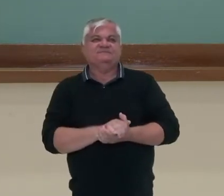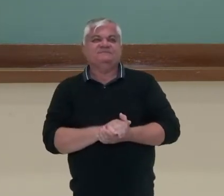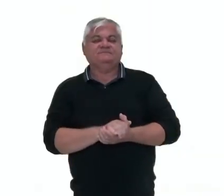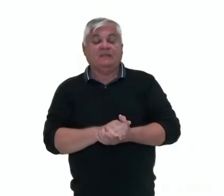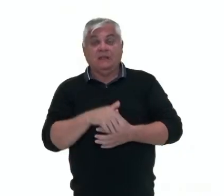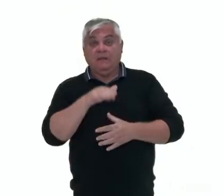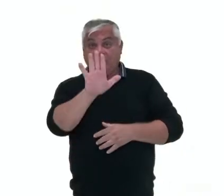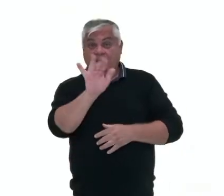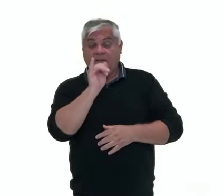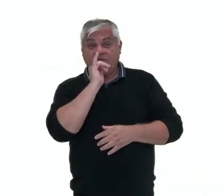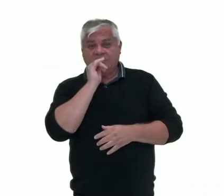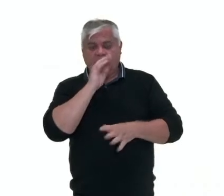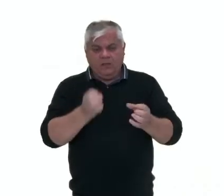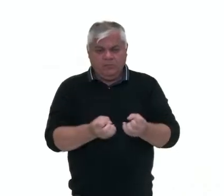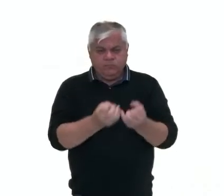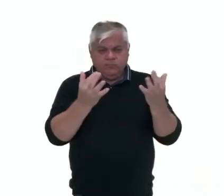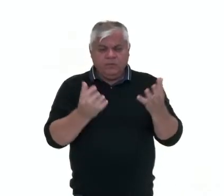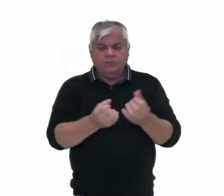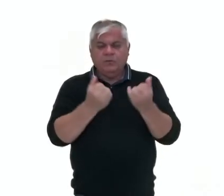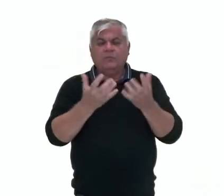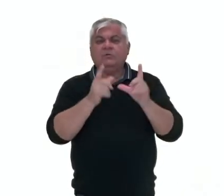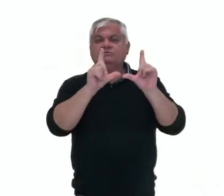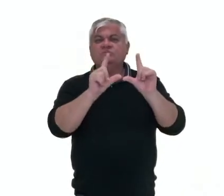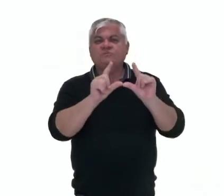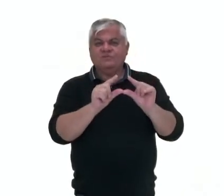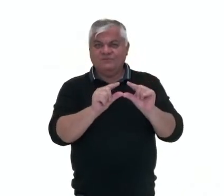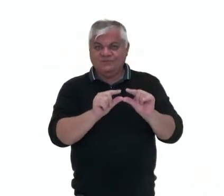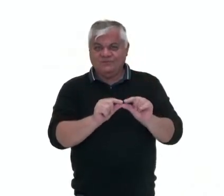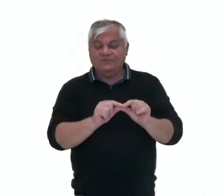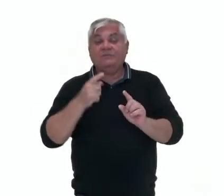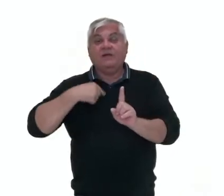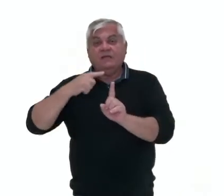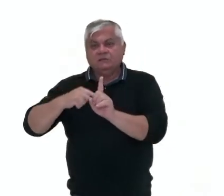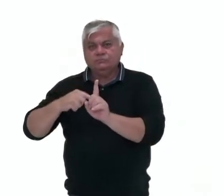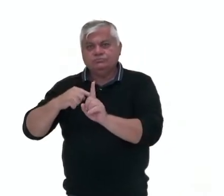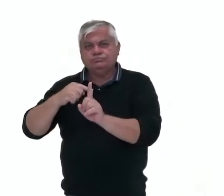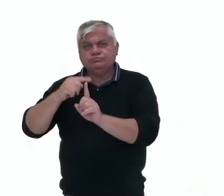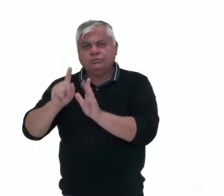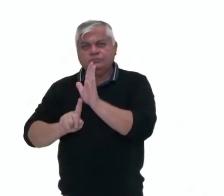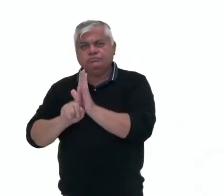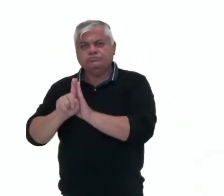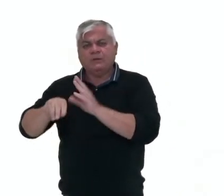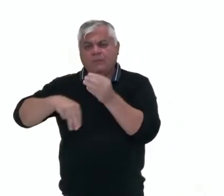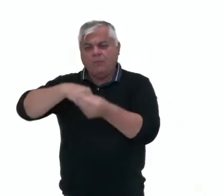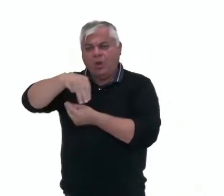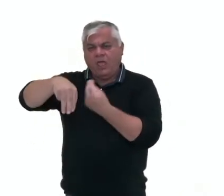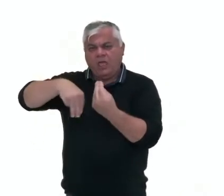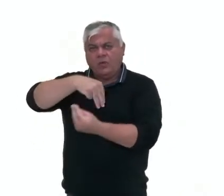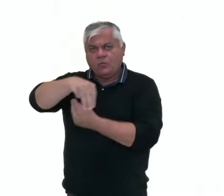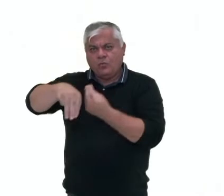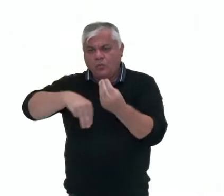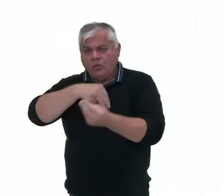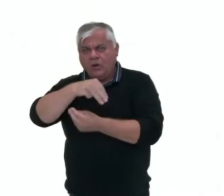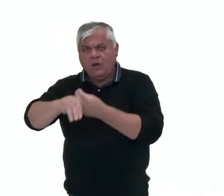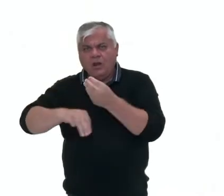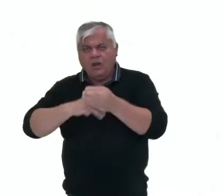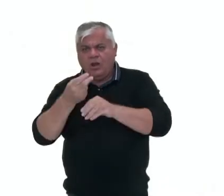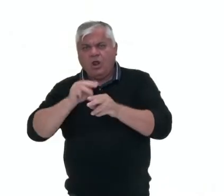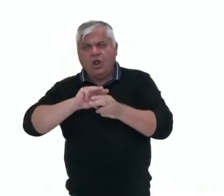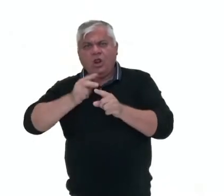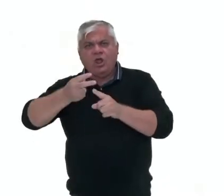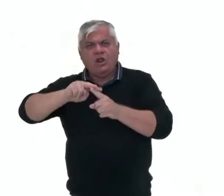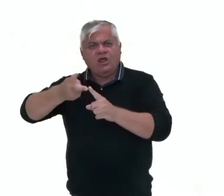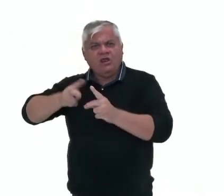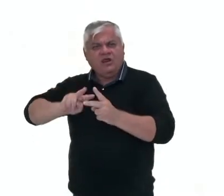Apesar da espontaneidade diminuir, o aumento de temperatura sempre aumenta a agitação molecular. E utilizando o mesmo raciocínio para